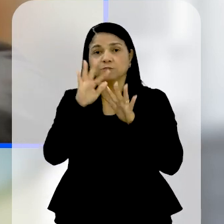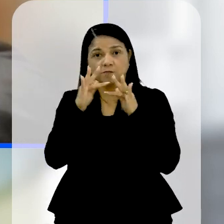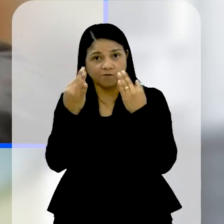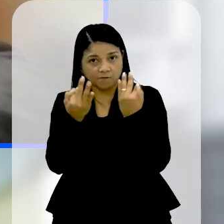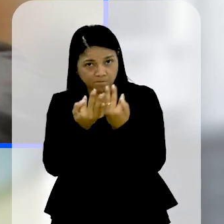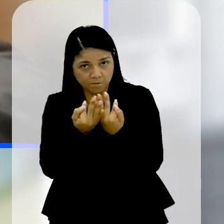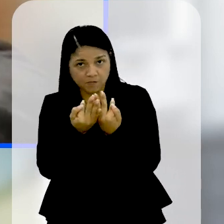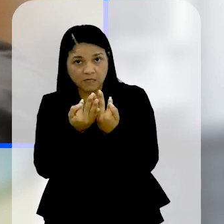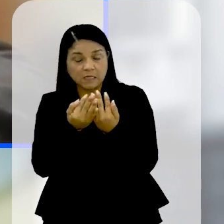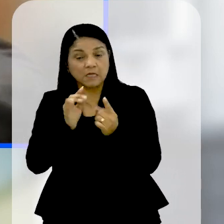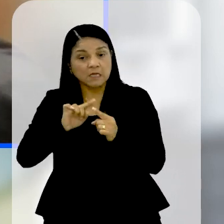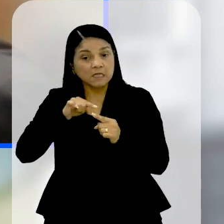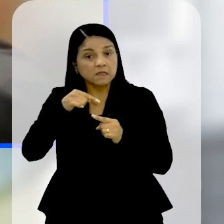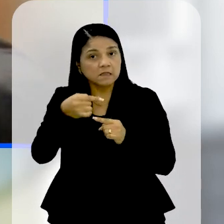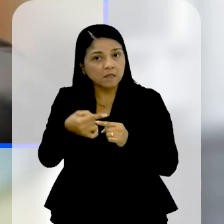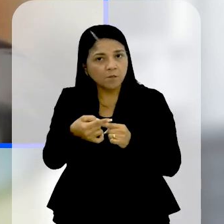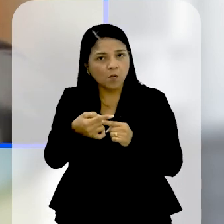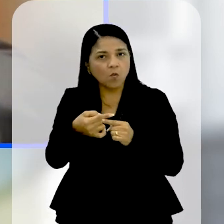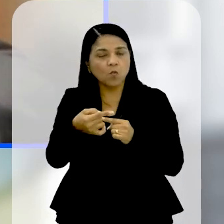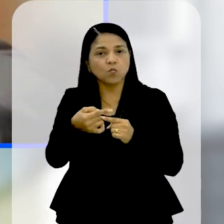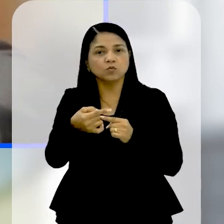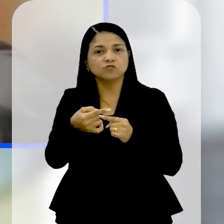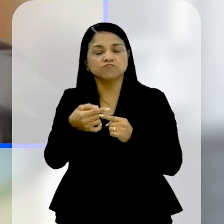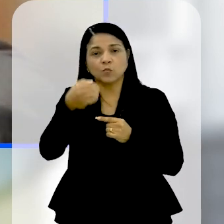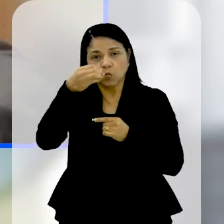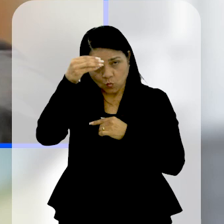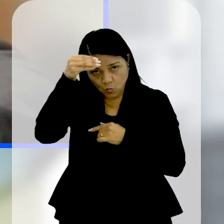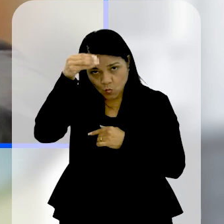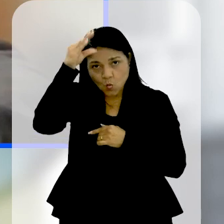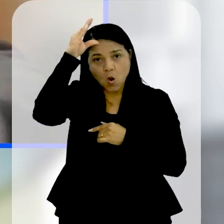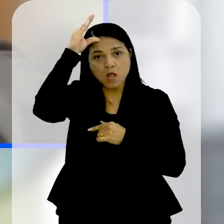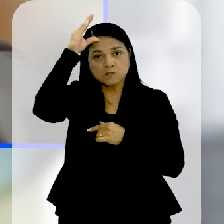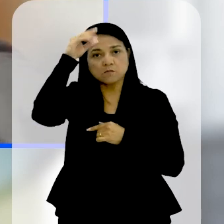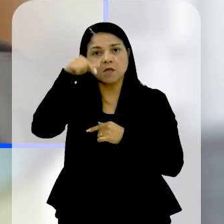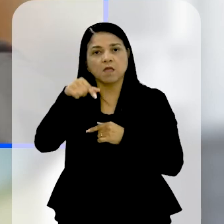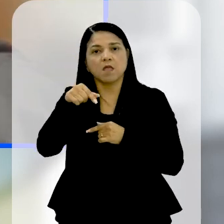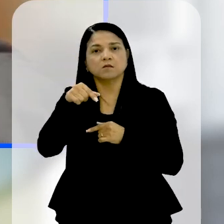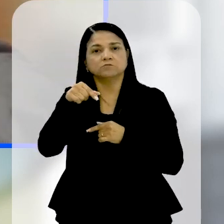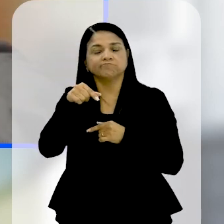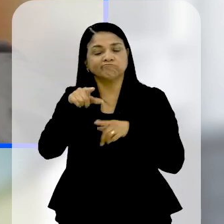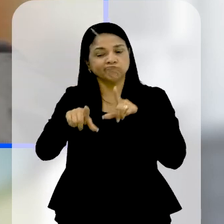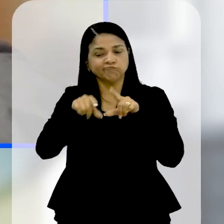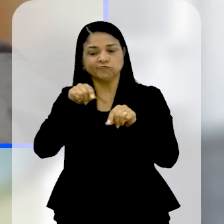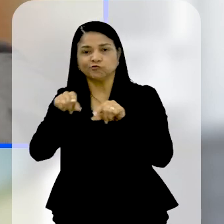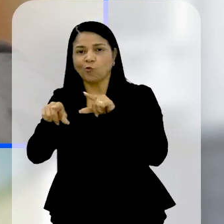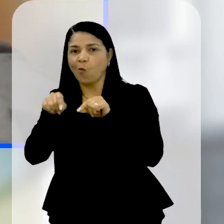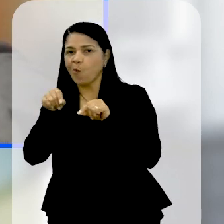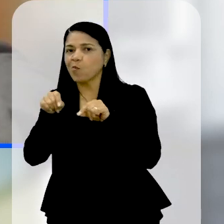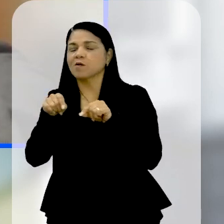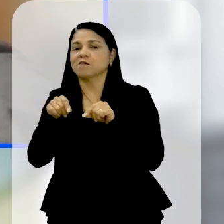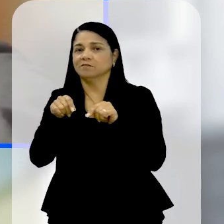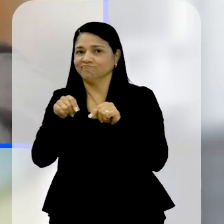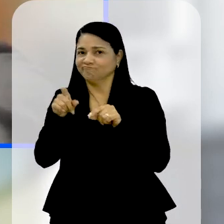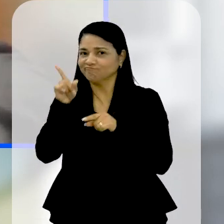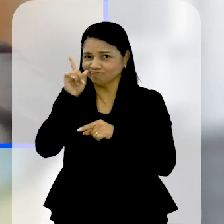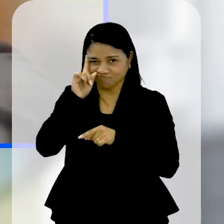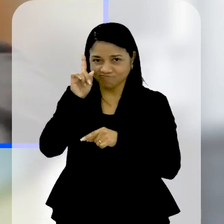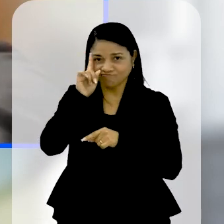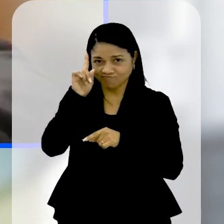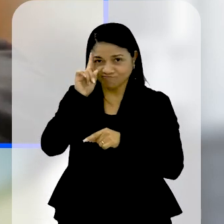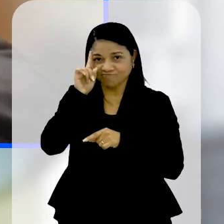si, para sua família, e depois aplicar esse conhecimento nas suas escolhas diárias,